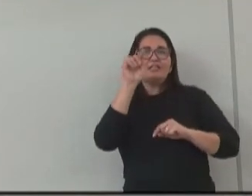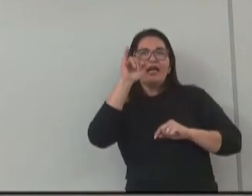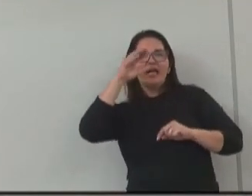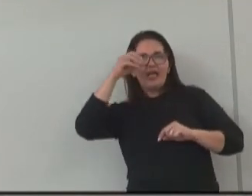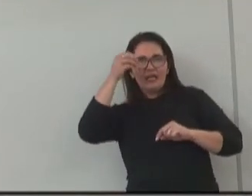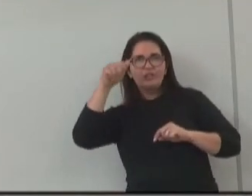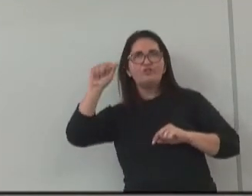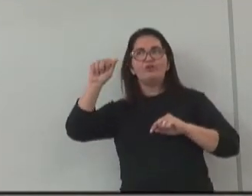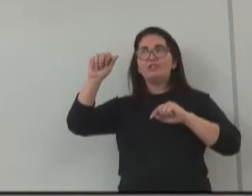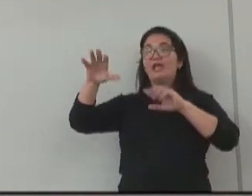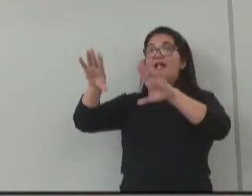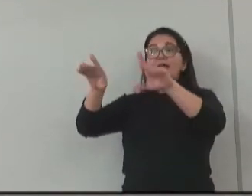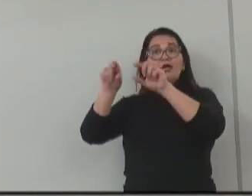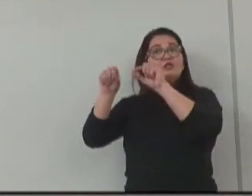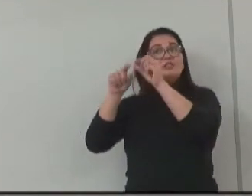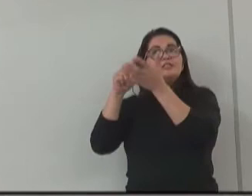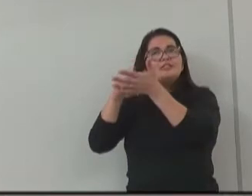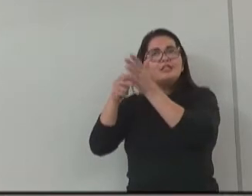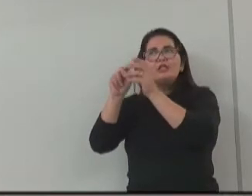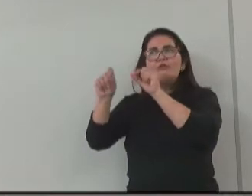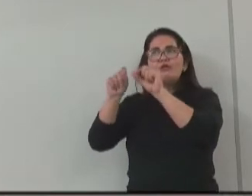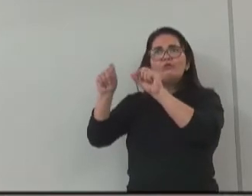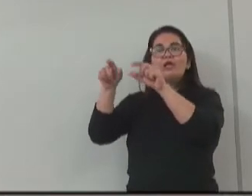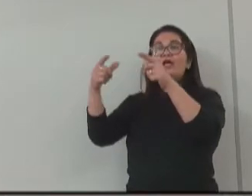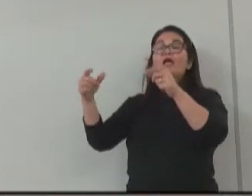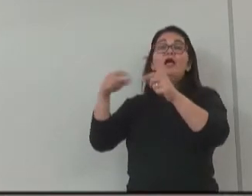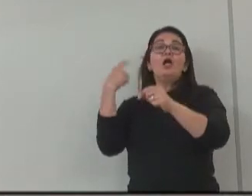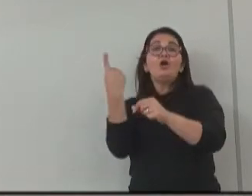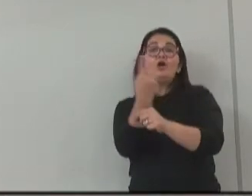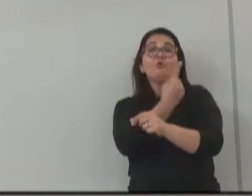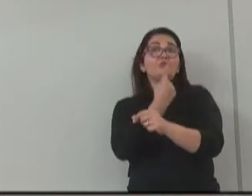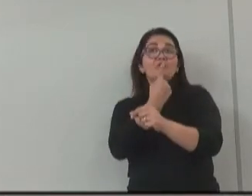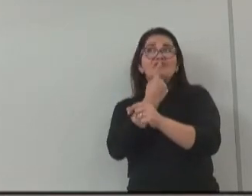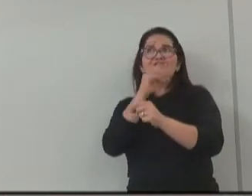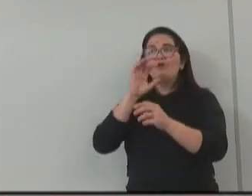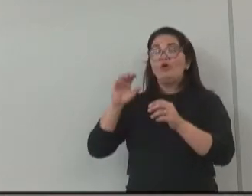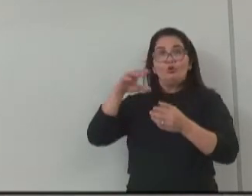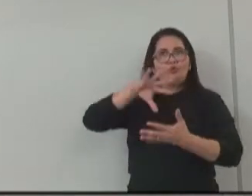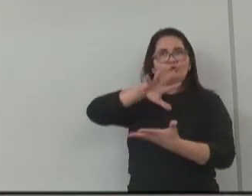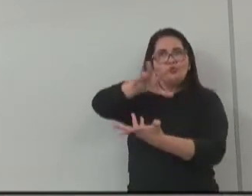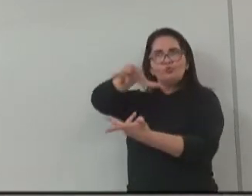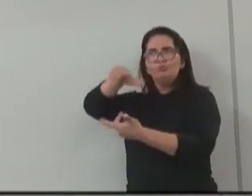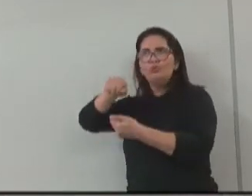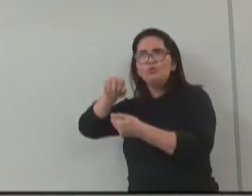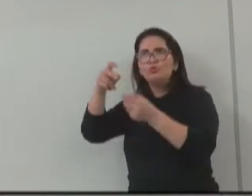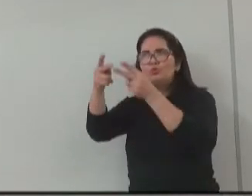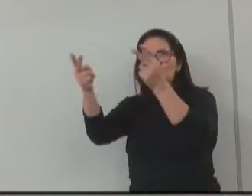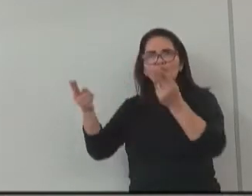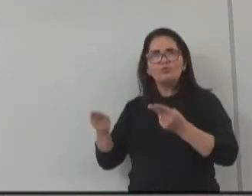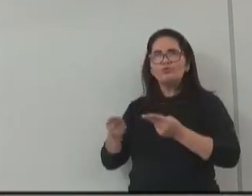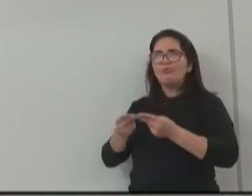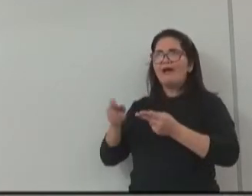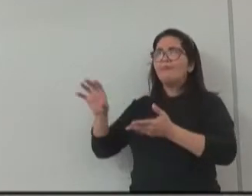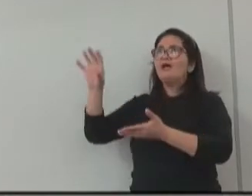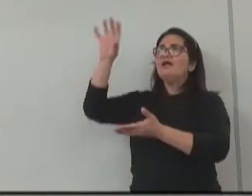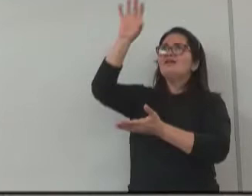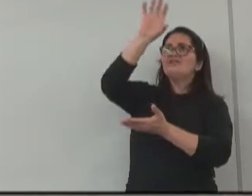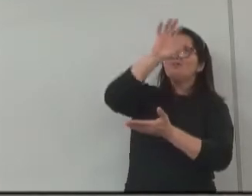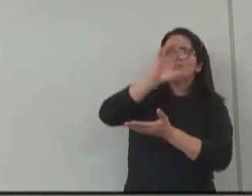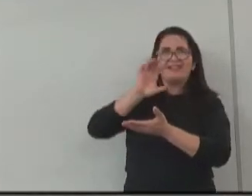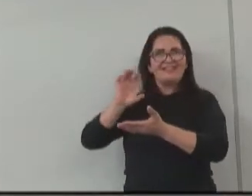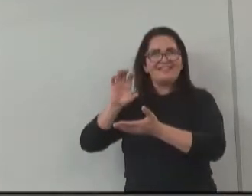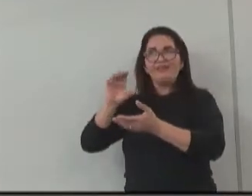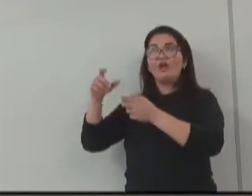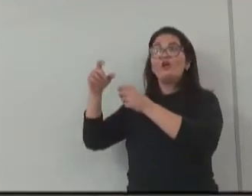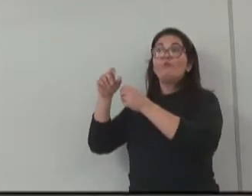mapa, né? Nossa cidade, nosso estado. Essas regiões é uma área de espaço que